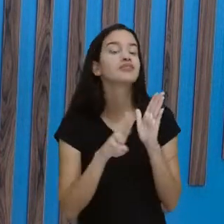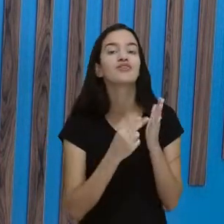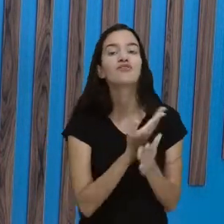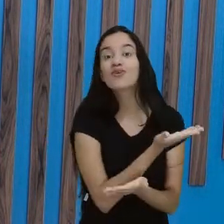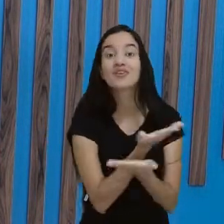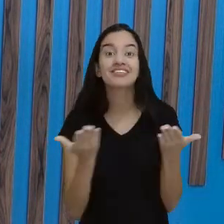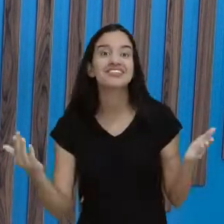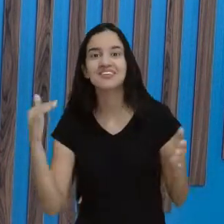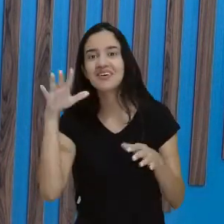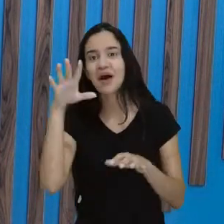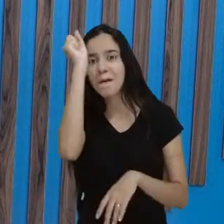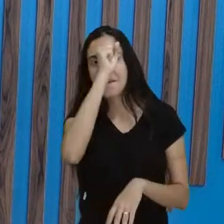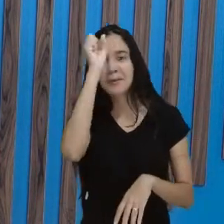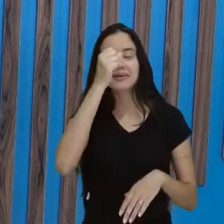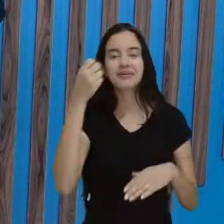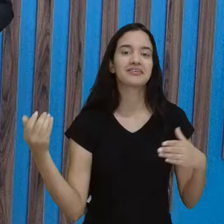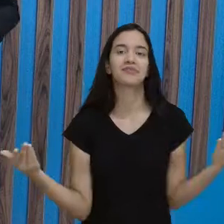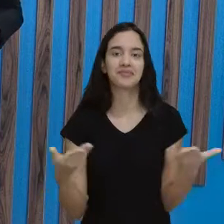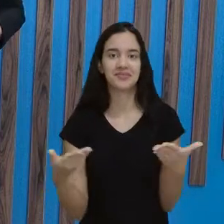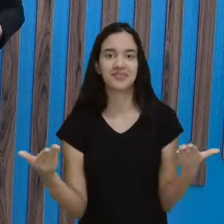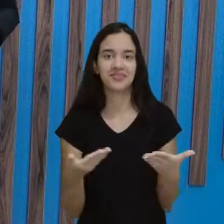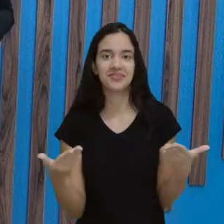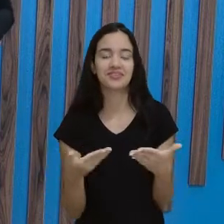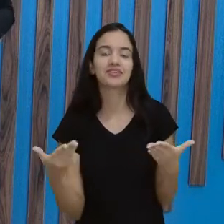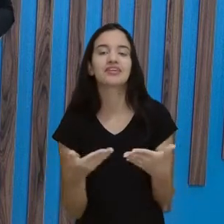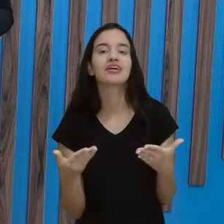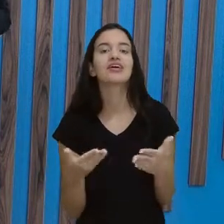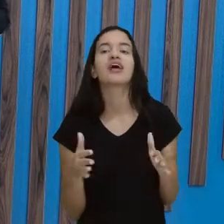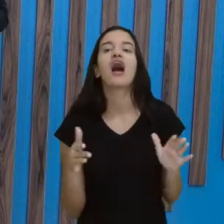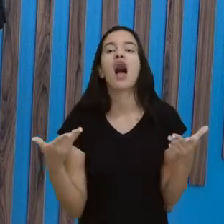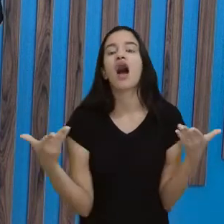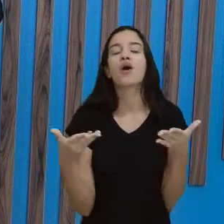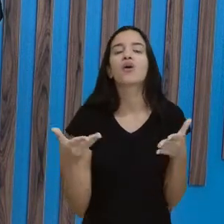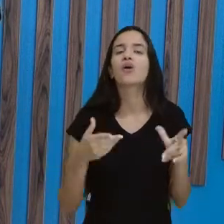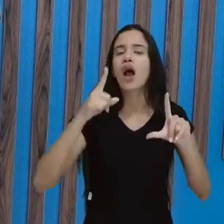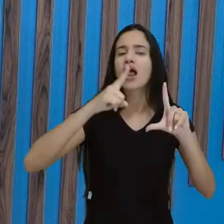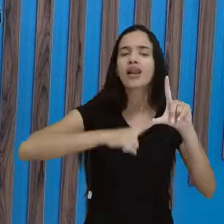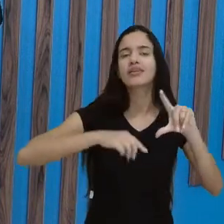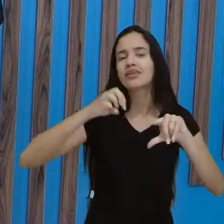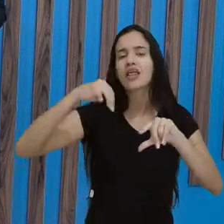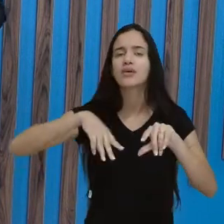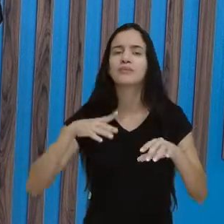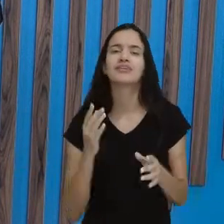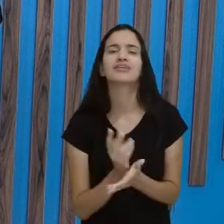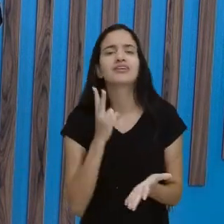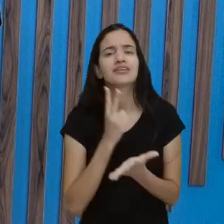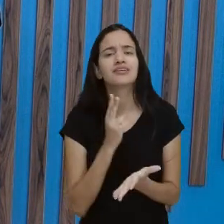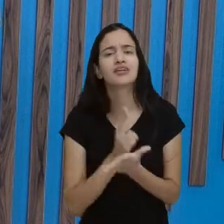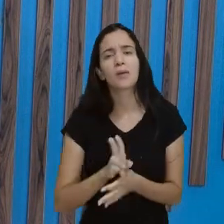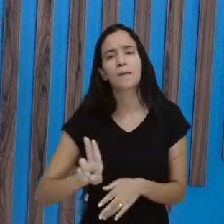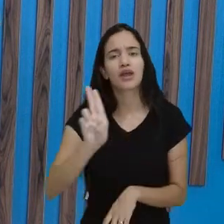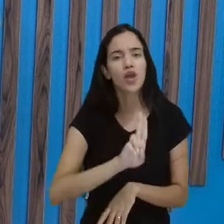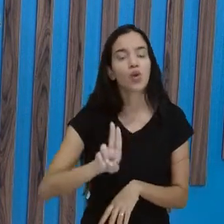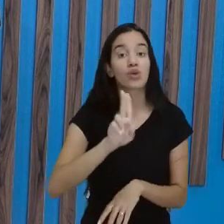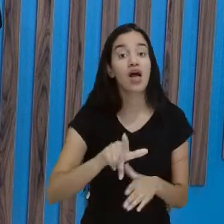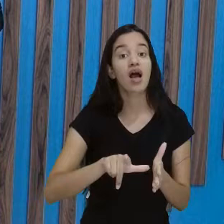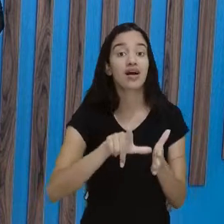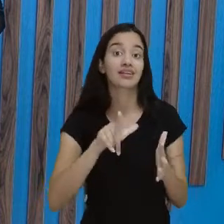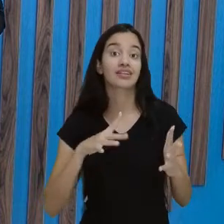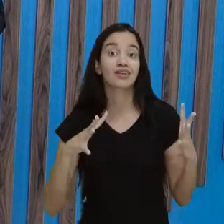estão aprendendo hoje de ortografia. A letra M sempre é usada antes